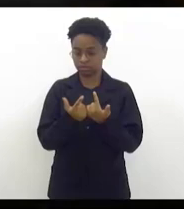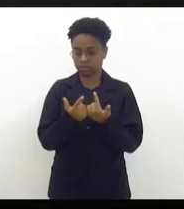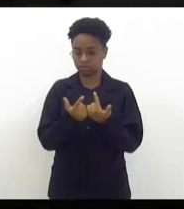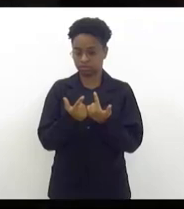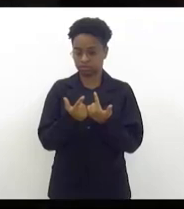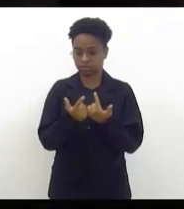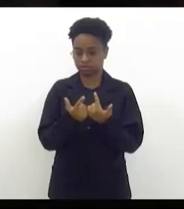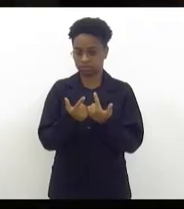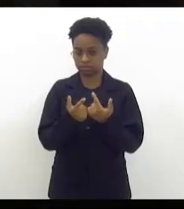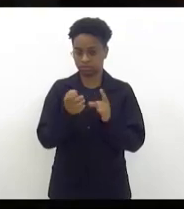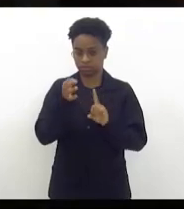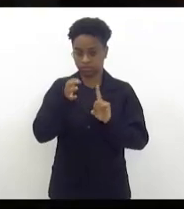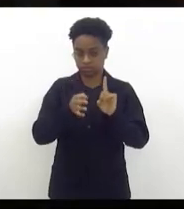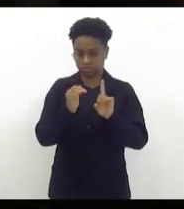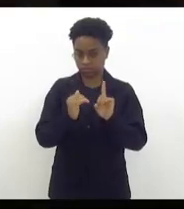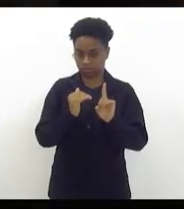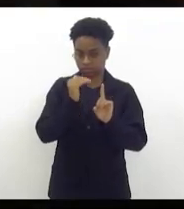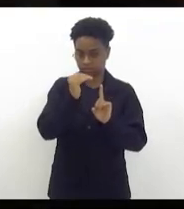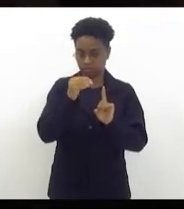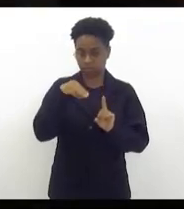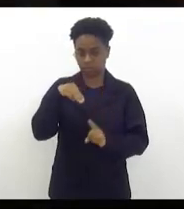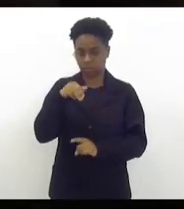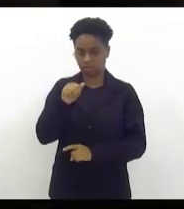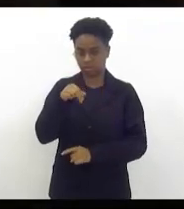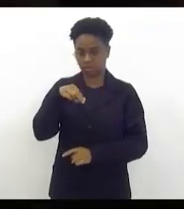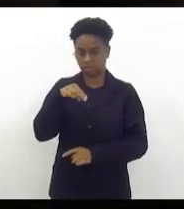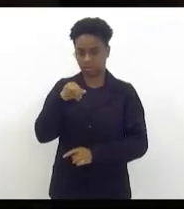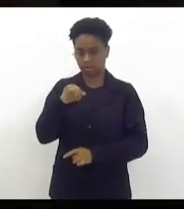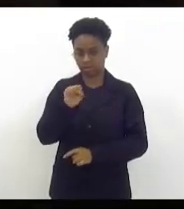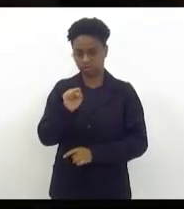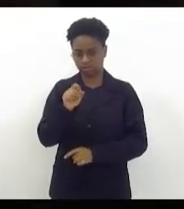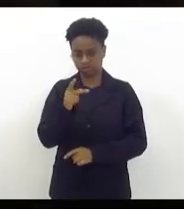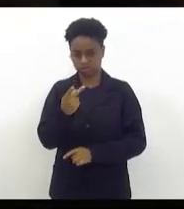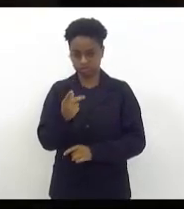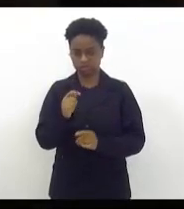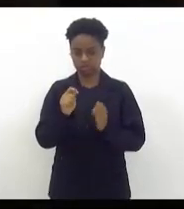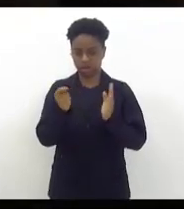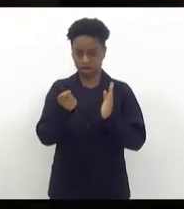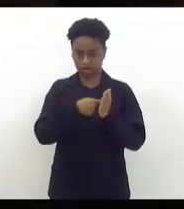pelo desembargador Manes. Não sei se o senhor já estava lá no Tribunal